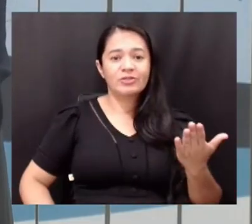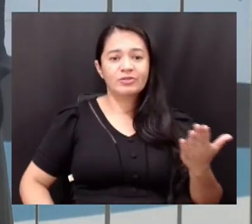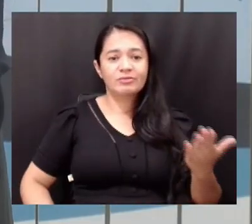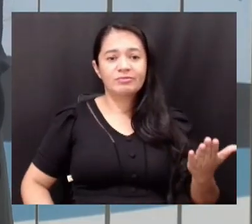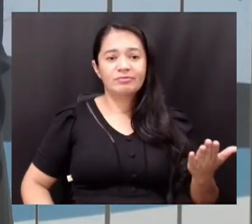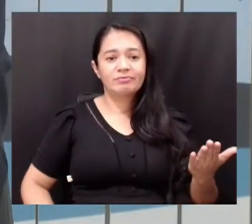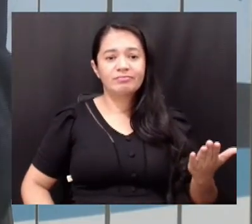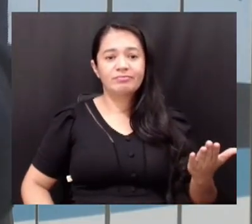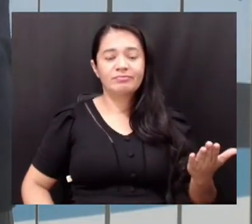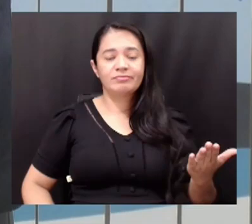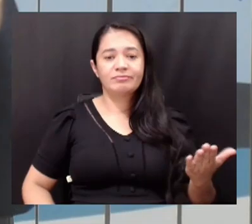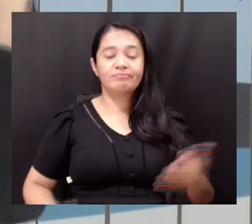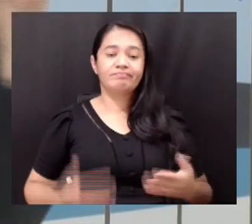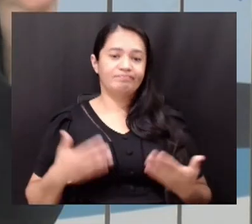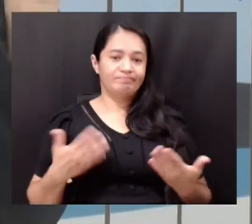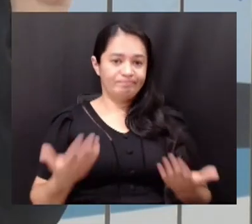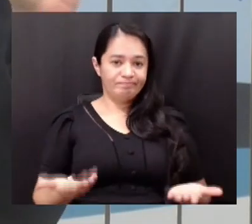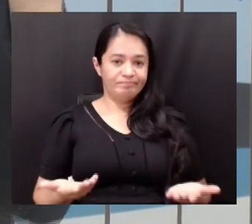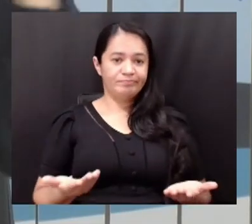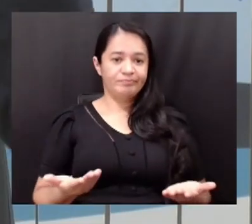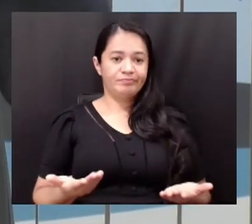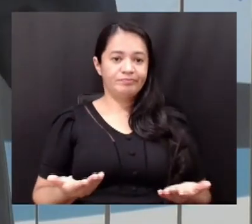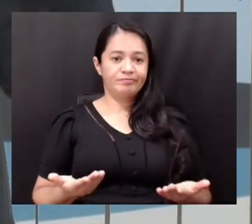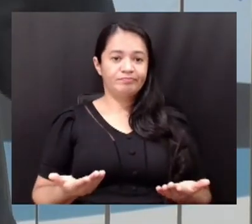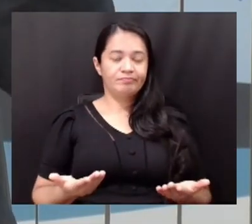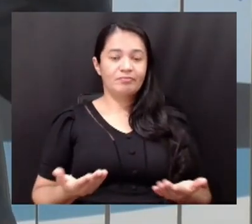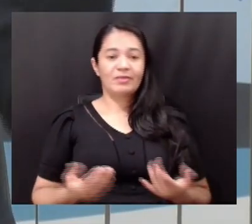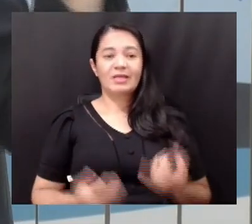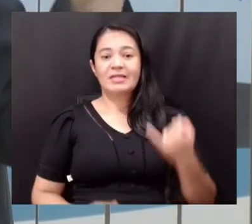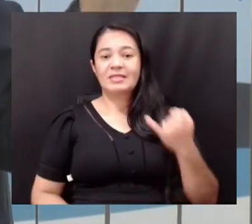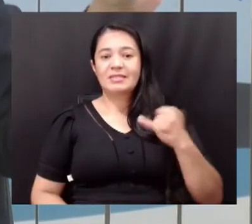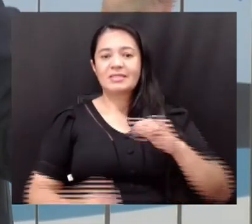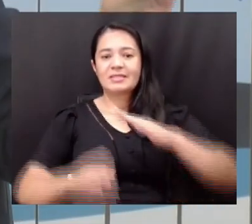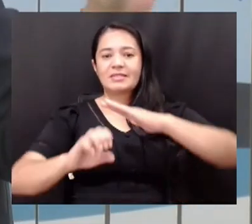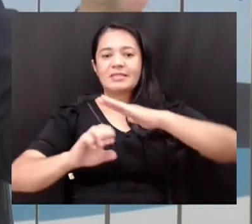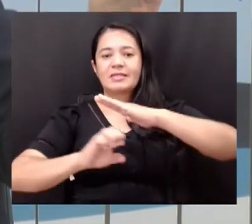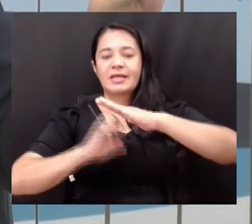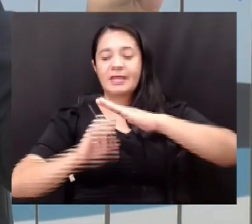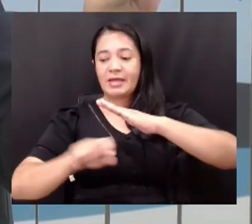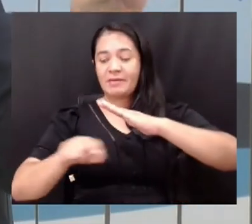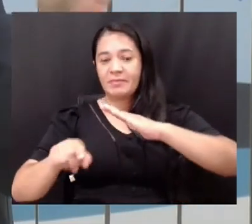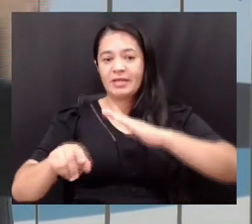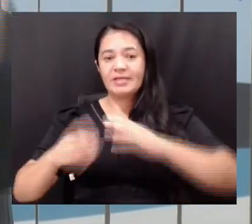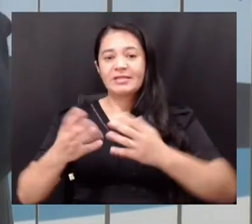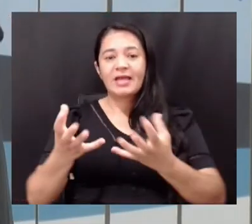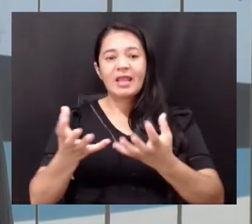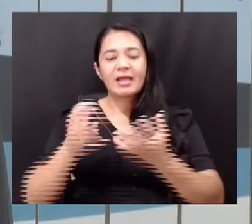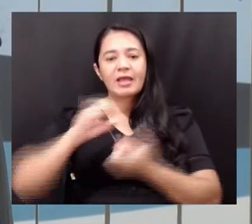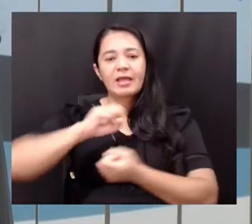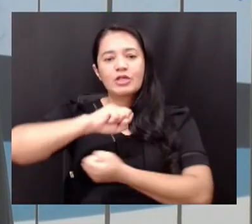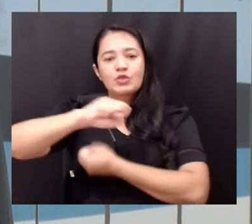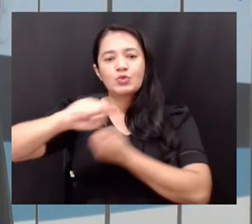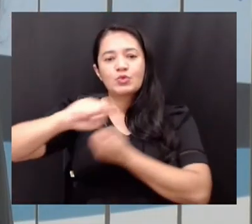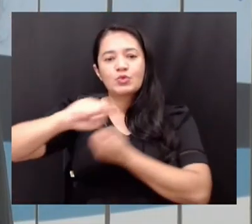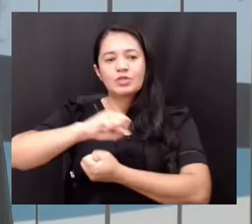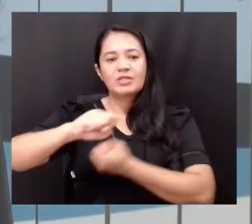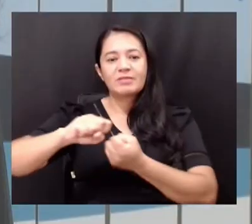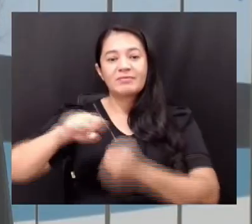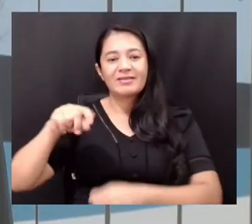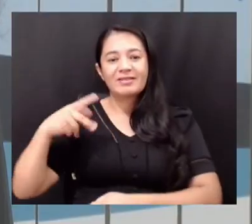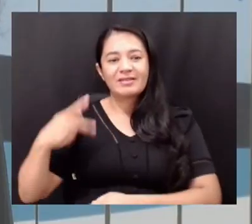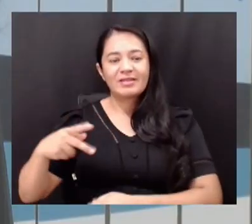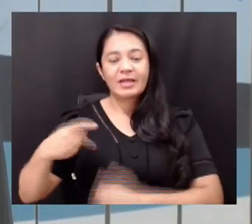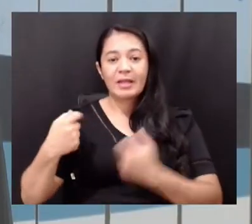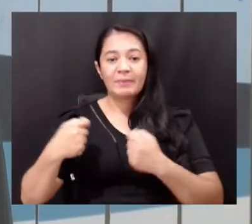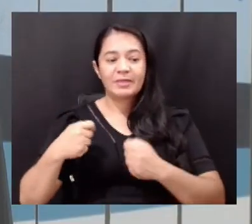vê que se uma empresa quer ter sustentabilidade no negócio, ela tem que dar